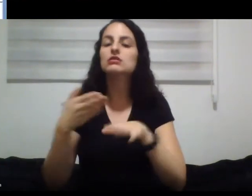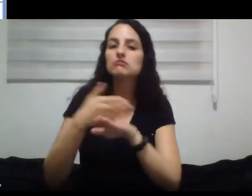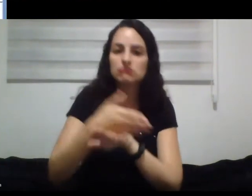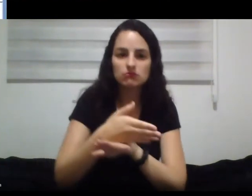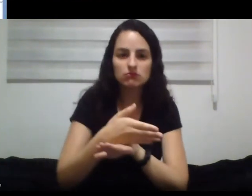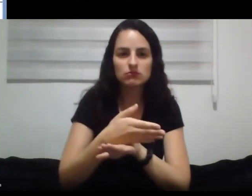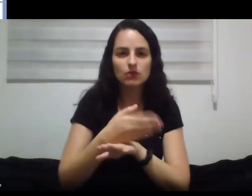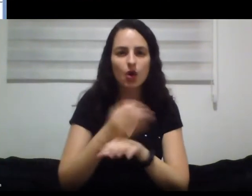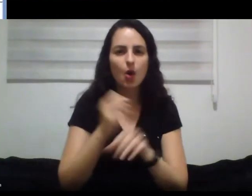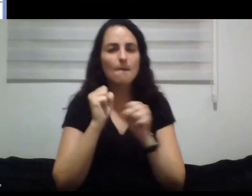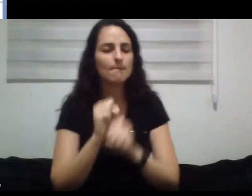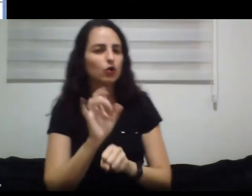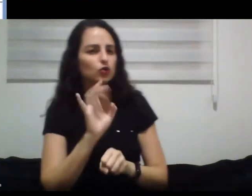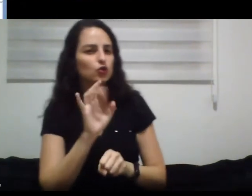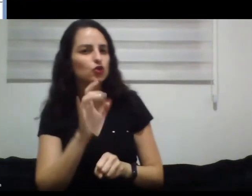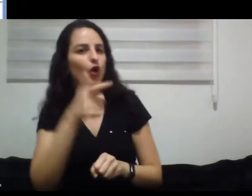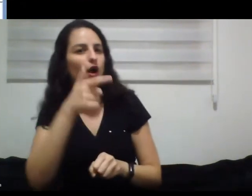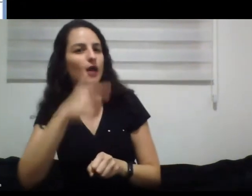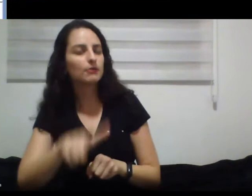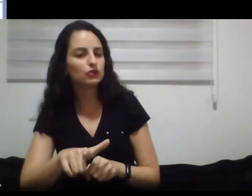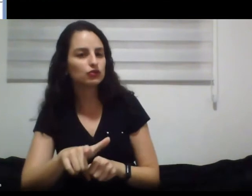das estratégias.